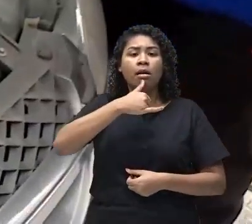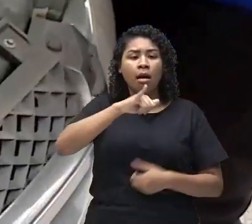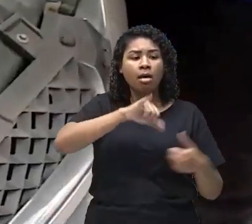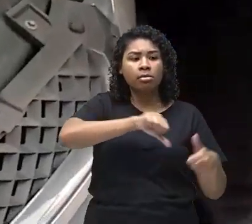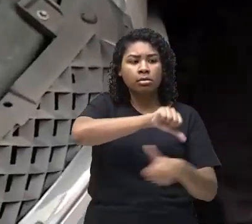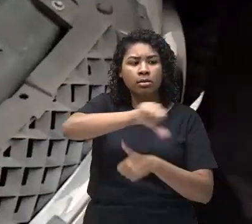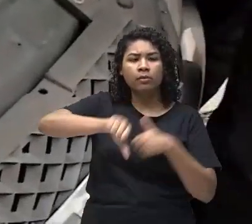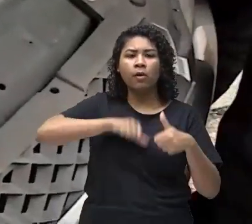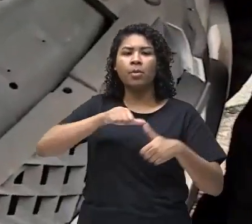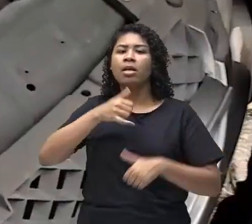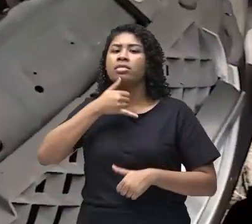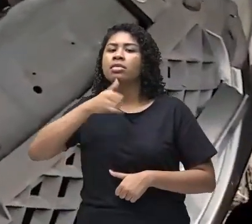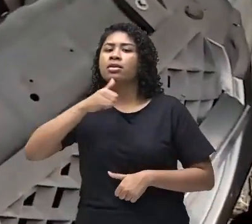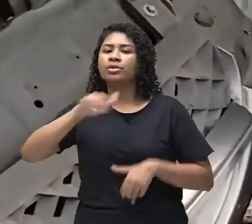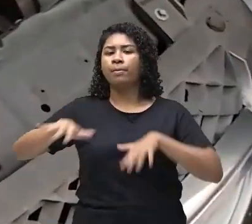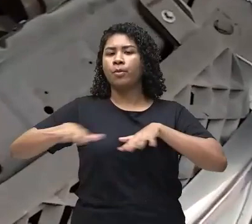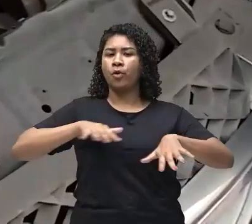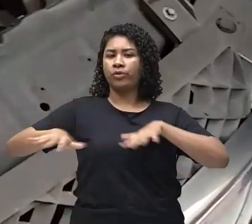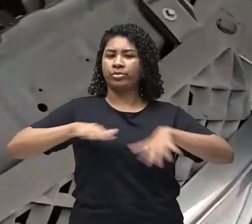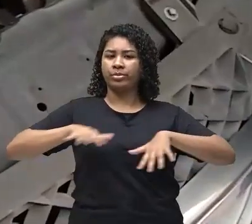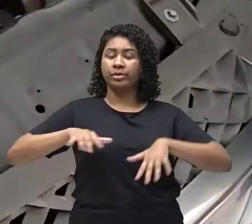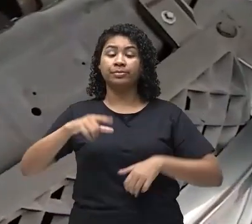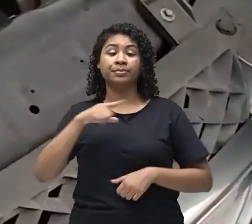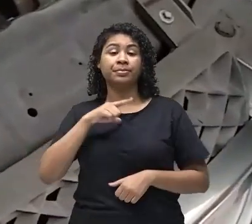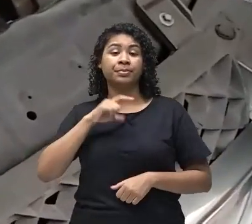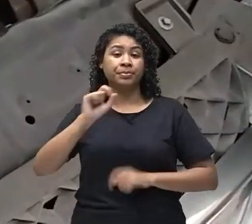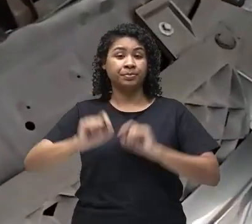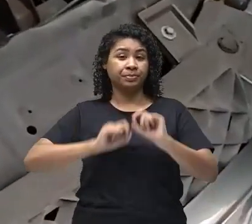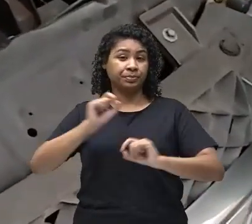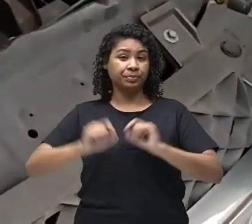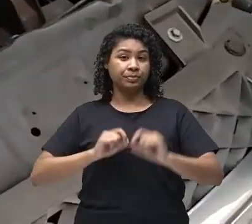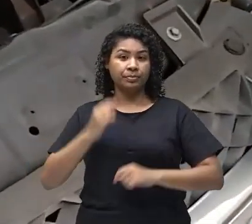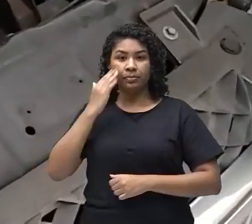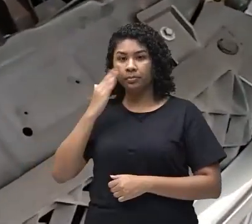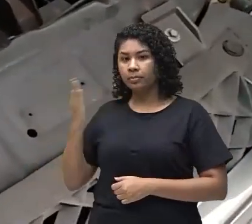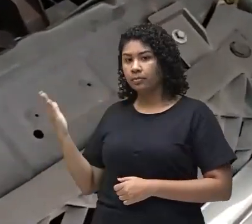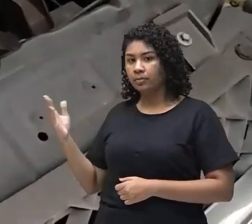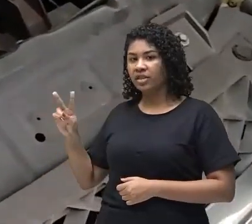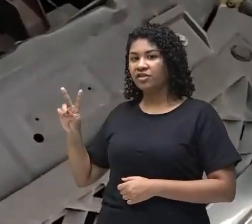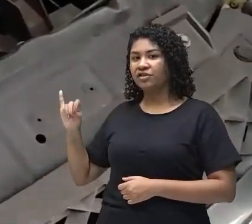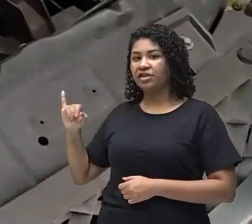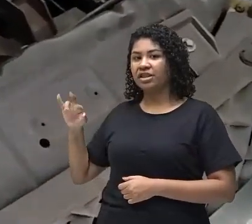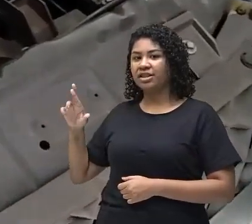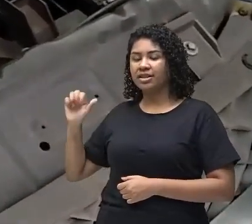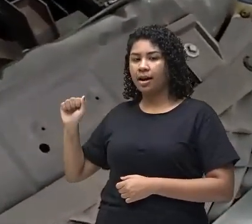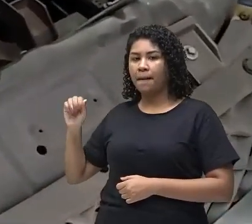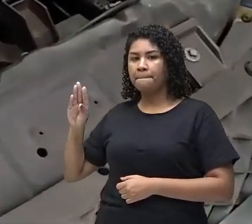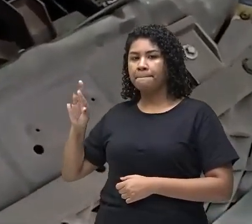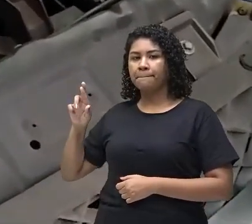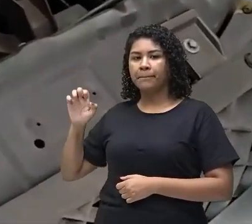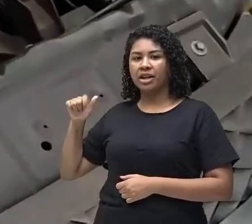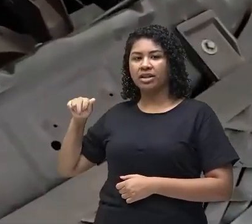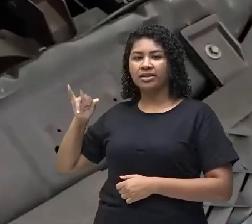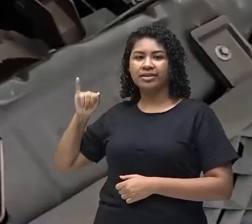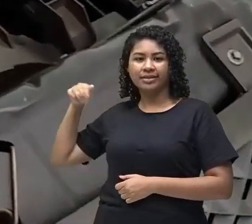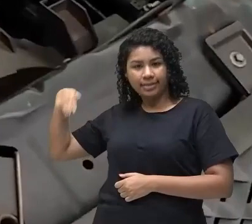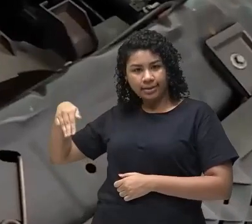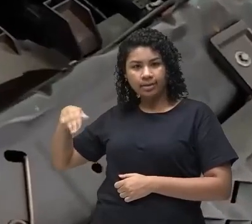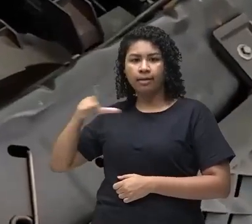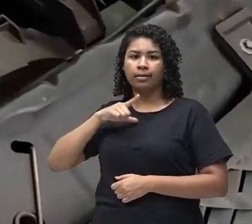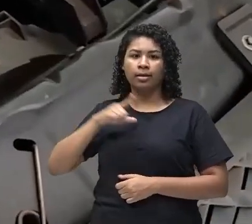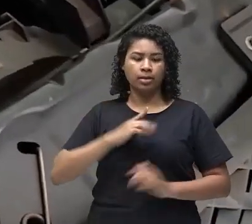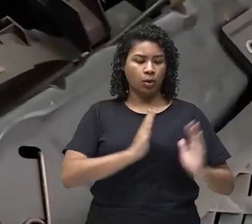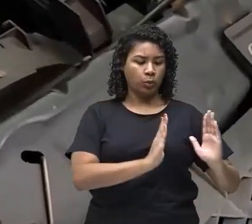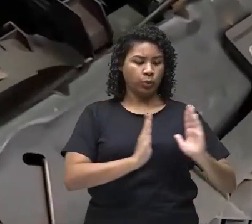movimento que faz girar o que a gente chama de virabrequim é um eixo onde os quatro cilindros em linha aqui